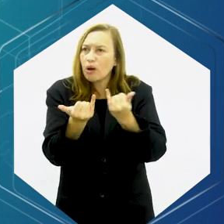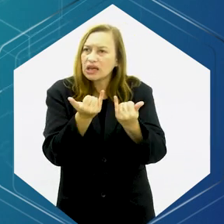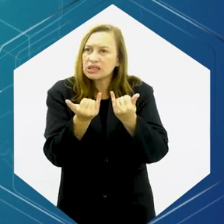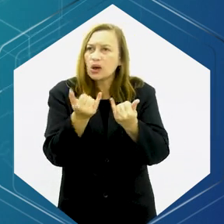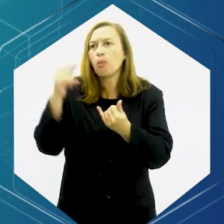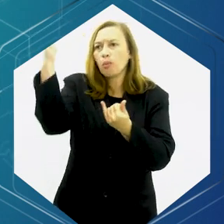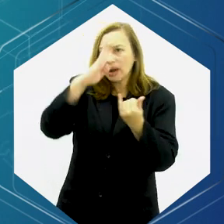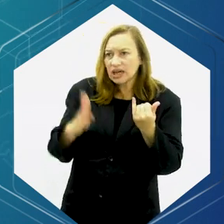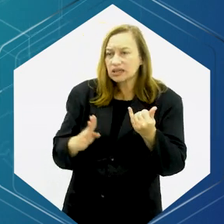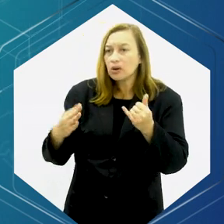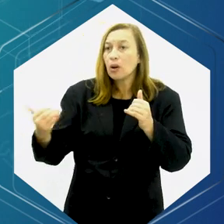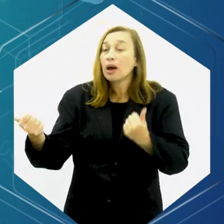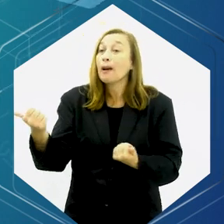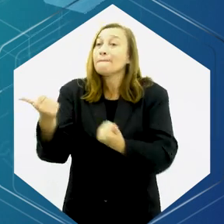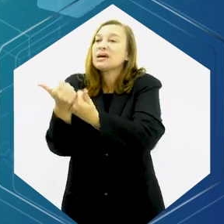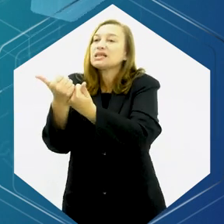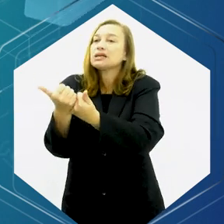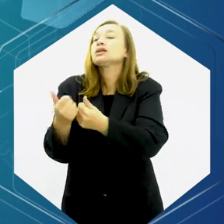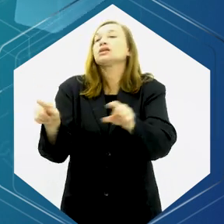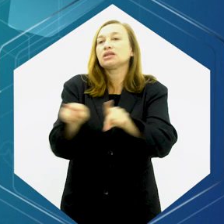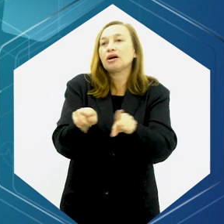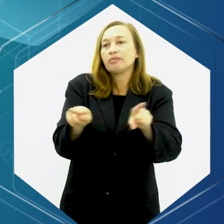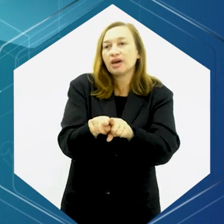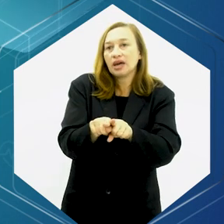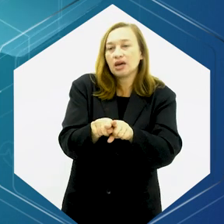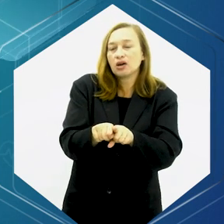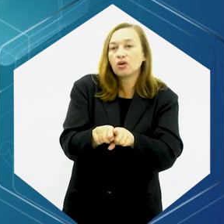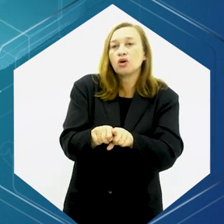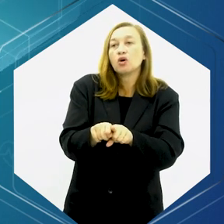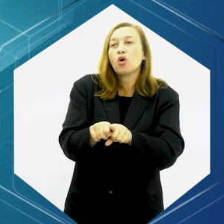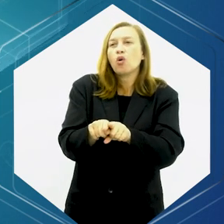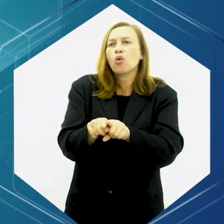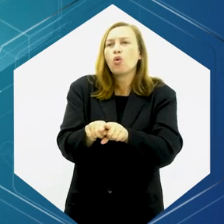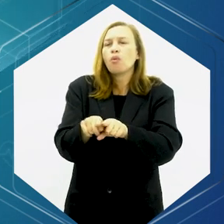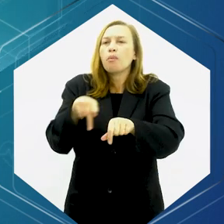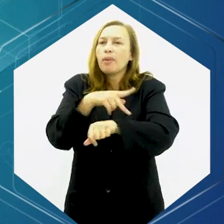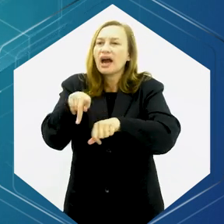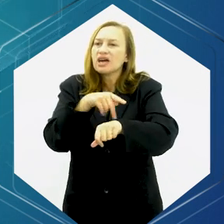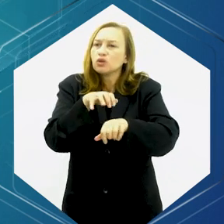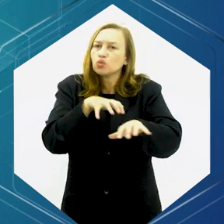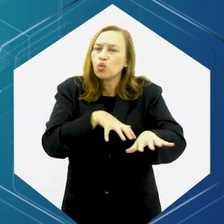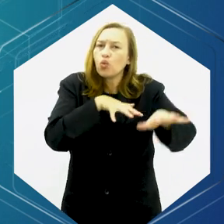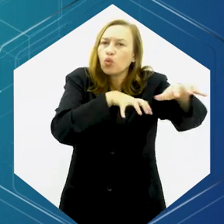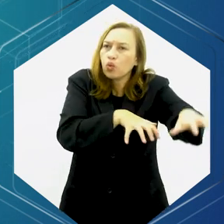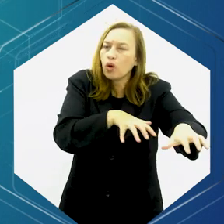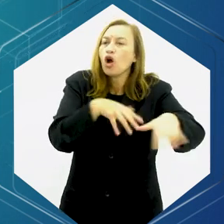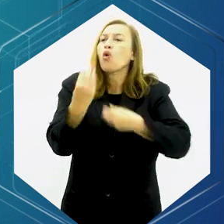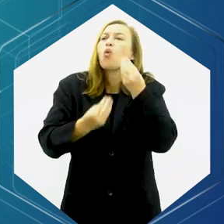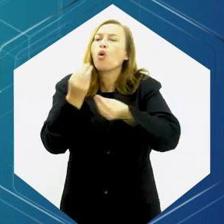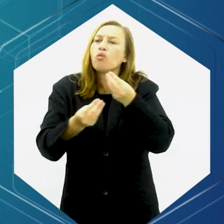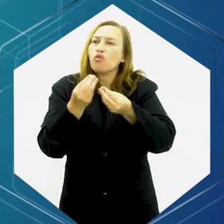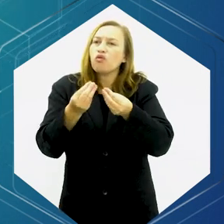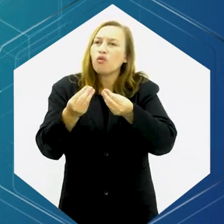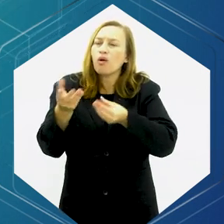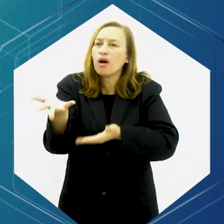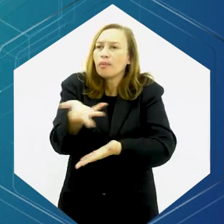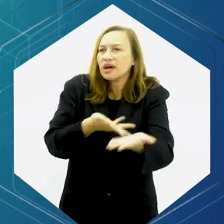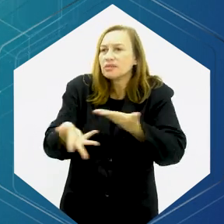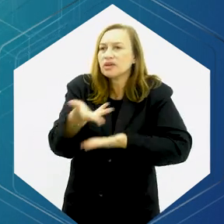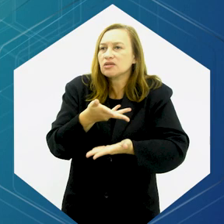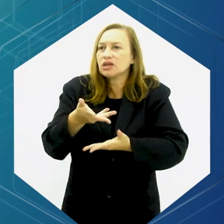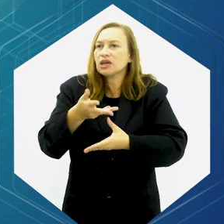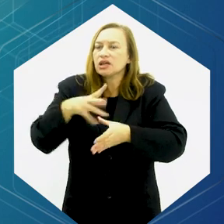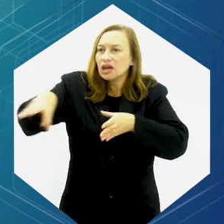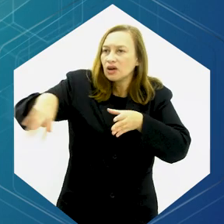a nível Brasil né teve a parceria também eh com Londres com o Reino Unido no caso né Eh como que foi também a participação deles